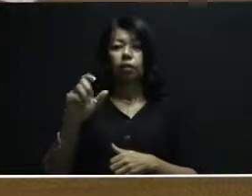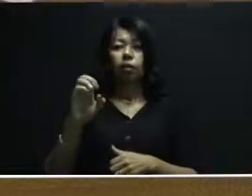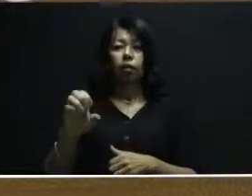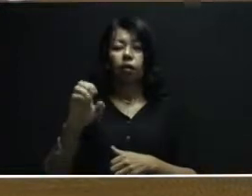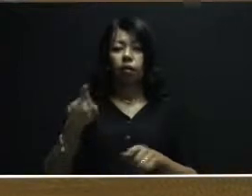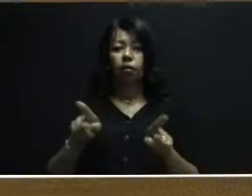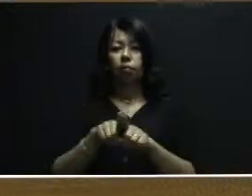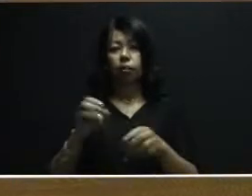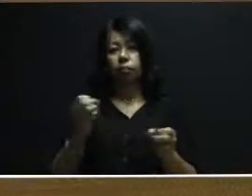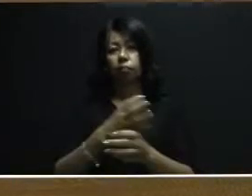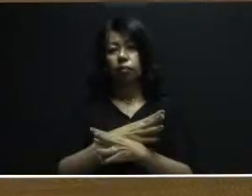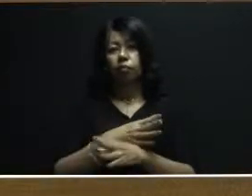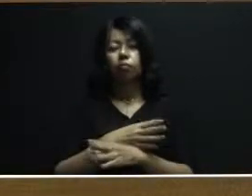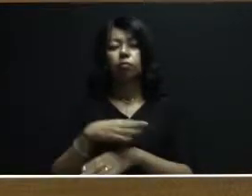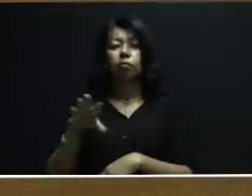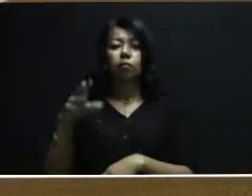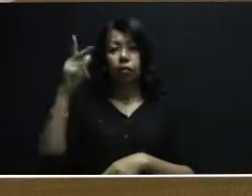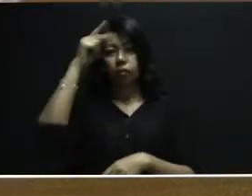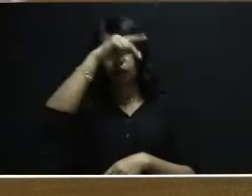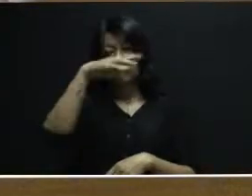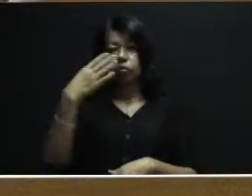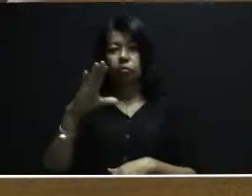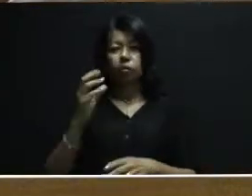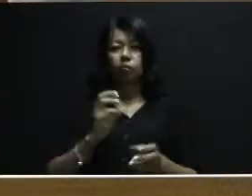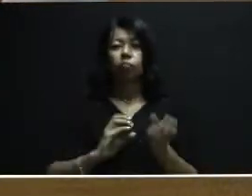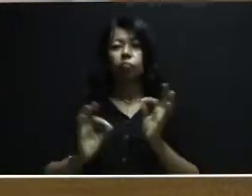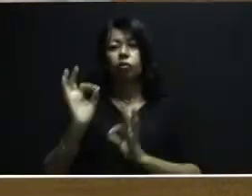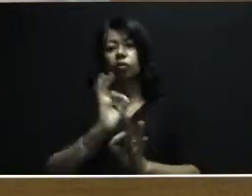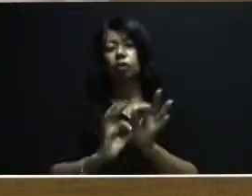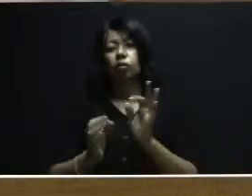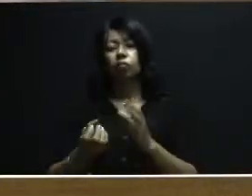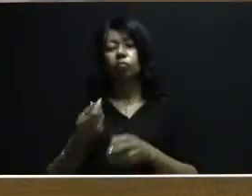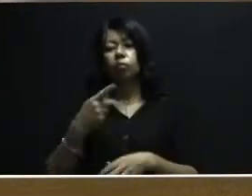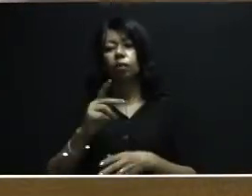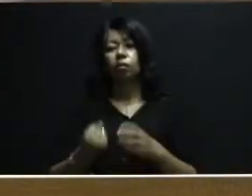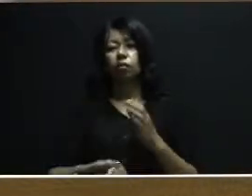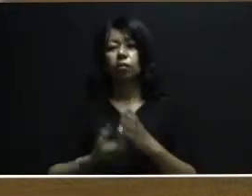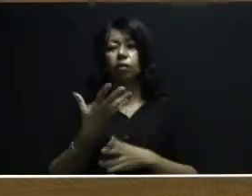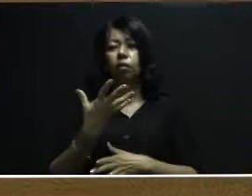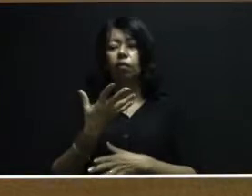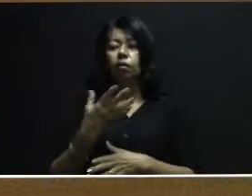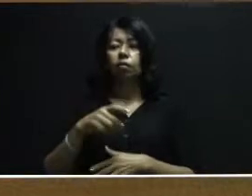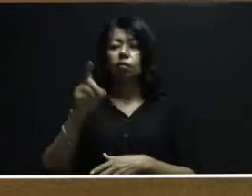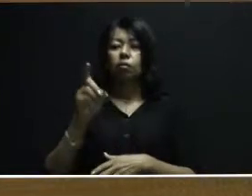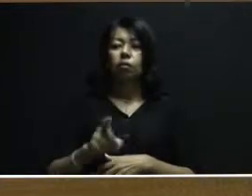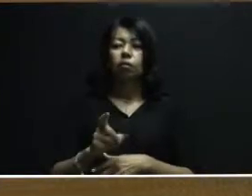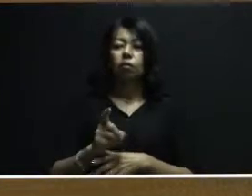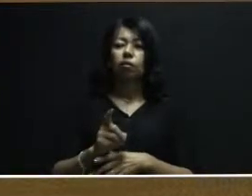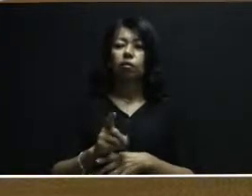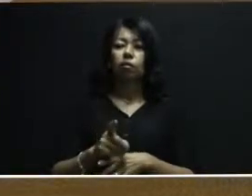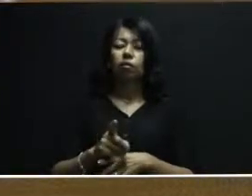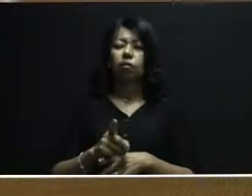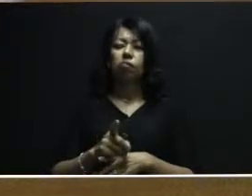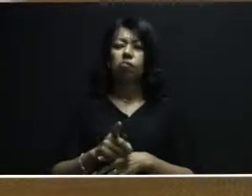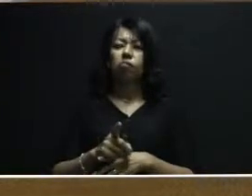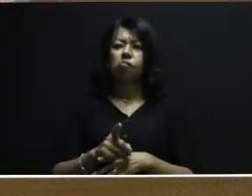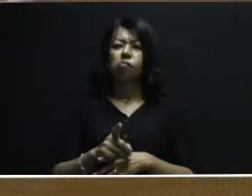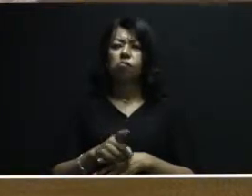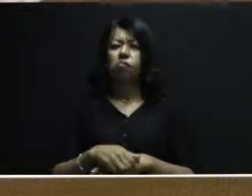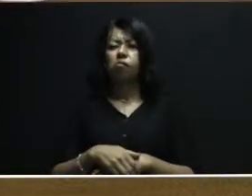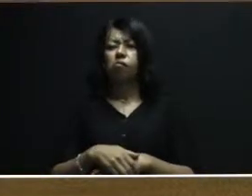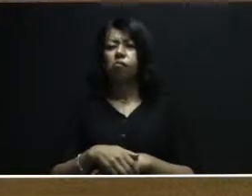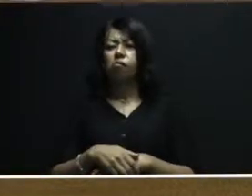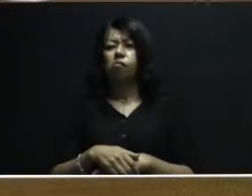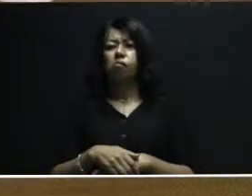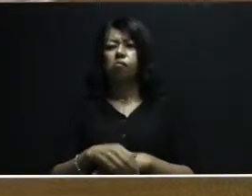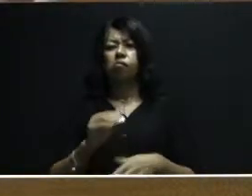na Prefeitura de Cubatão um projeto para se criar, que seria, em lugar de ser